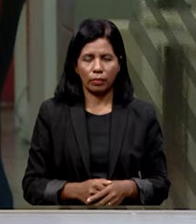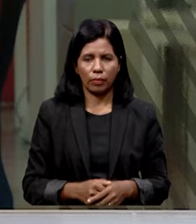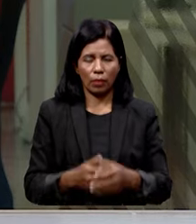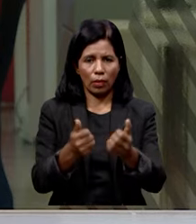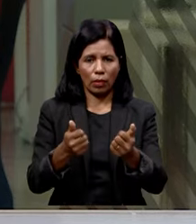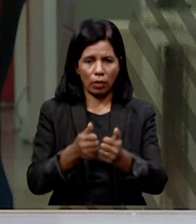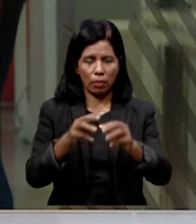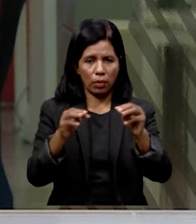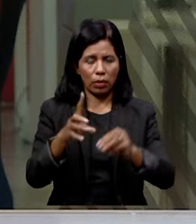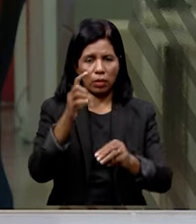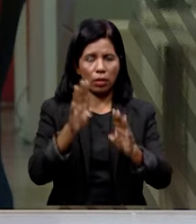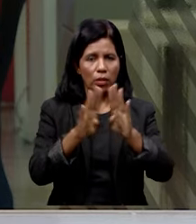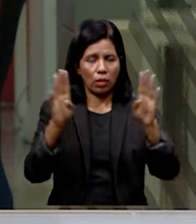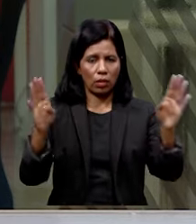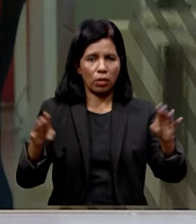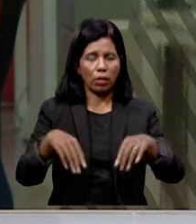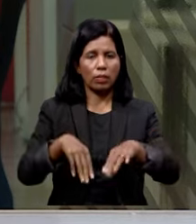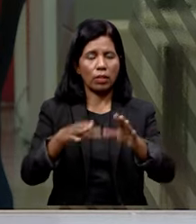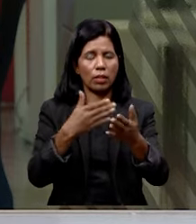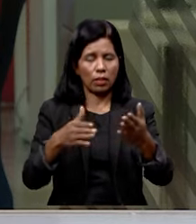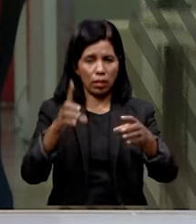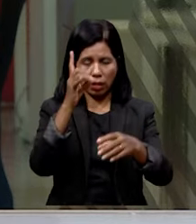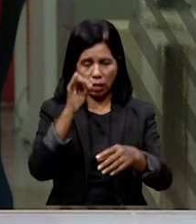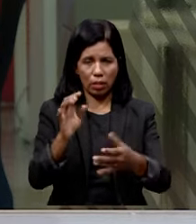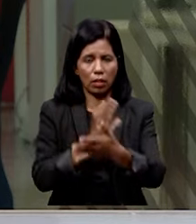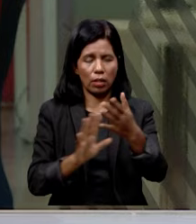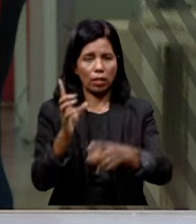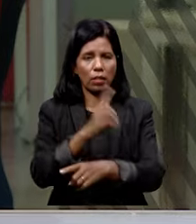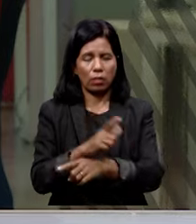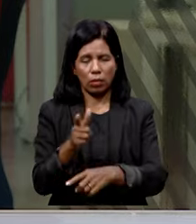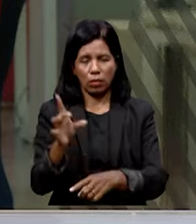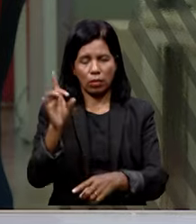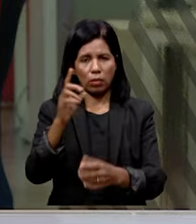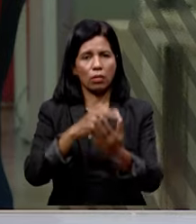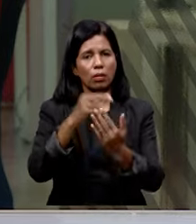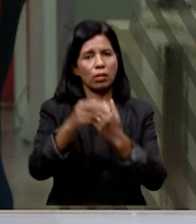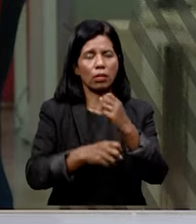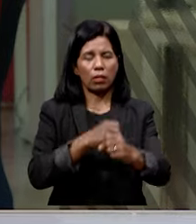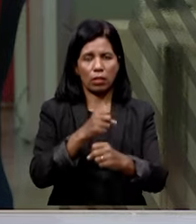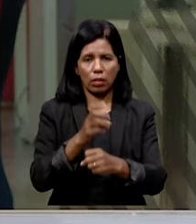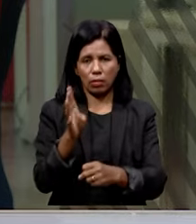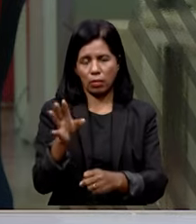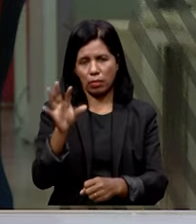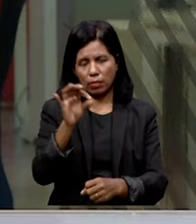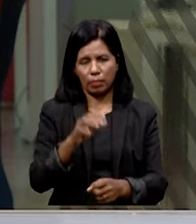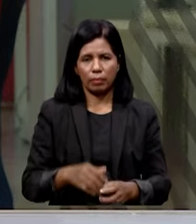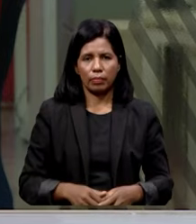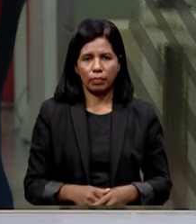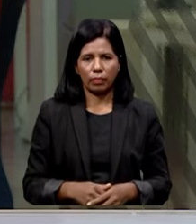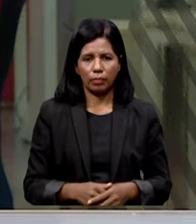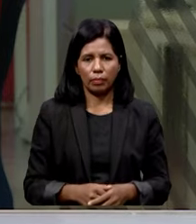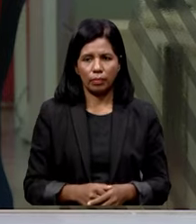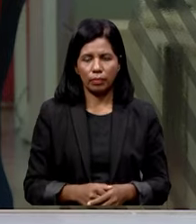Autoridade do município Dili, Loque Vire e a capital Dili, onde comemora 28 de novembro, batinan hatun resensia.